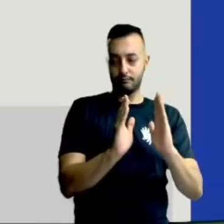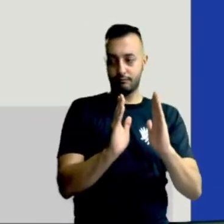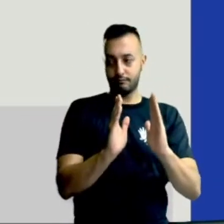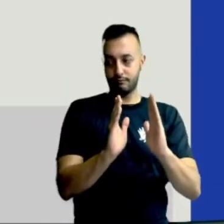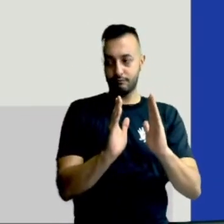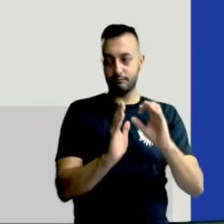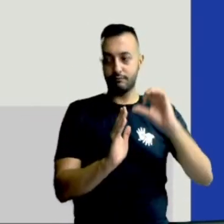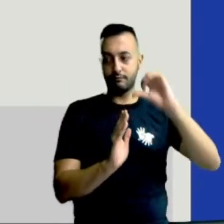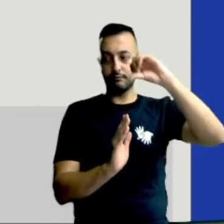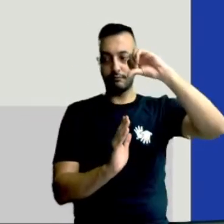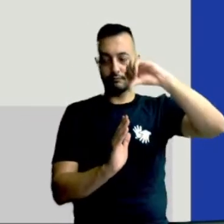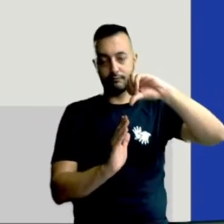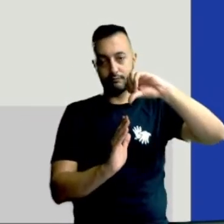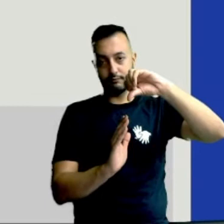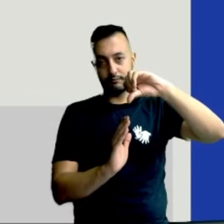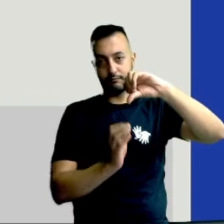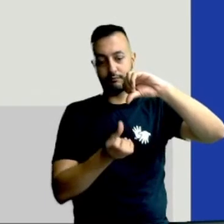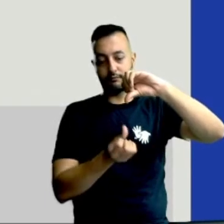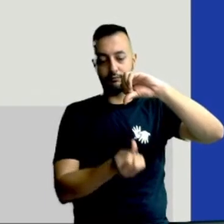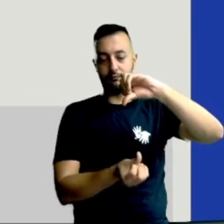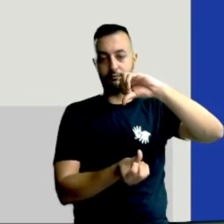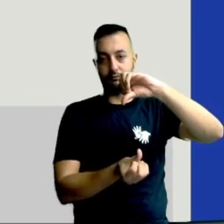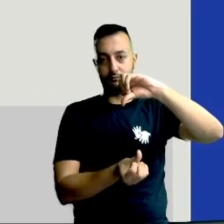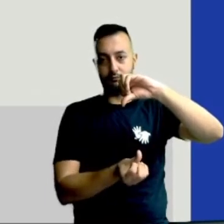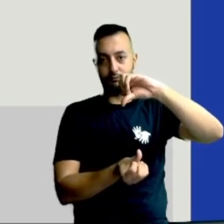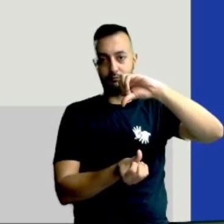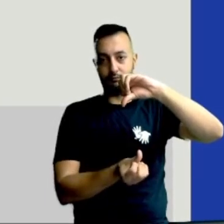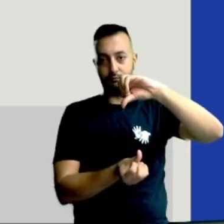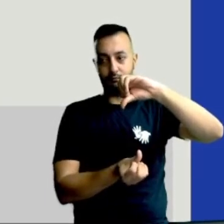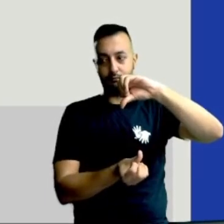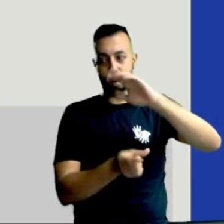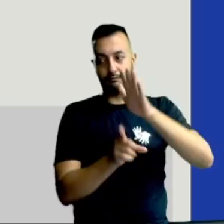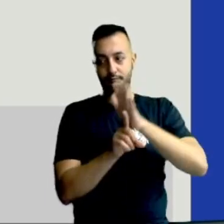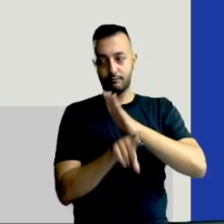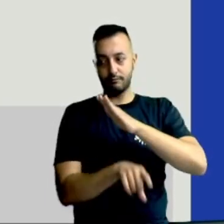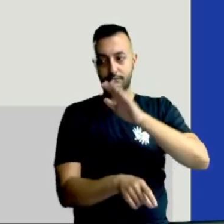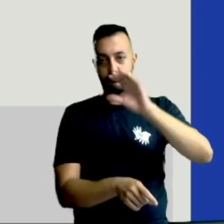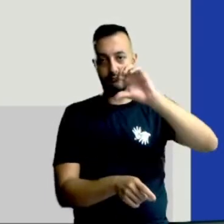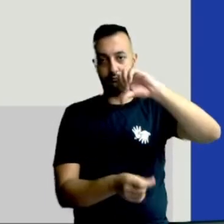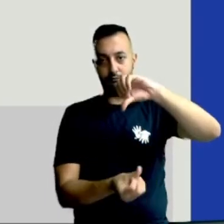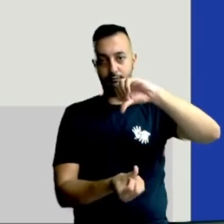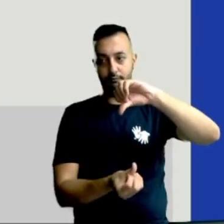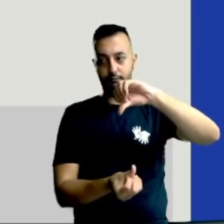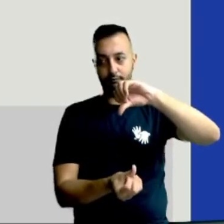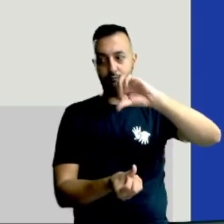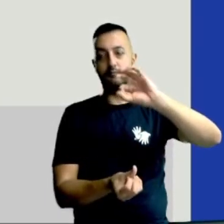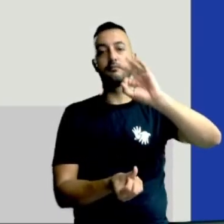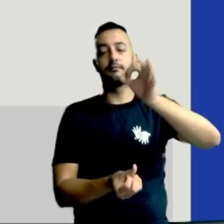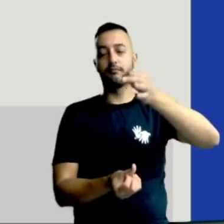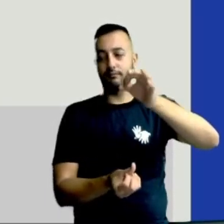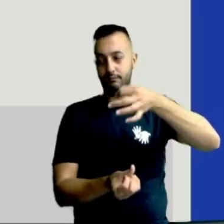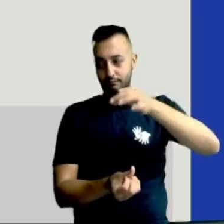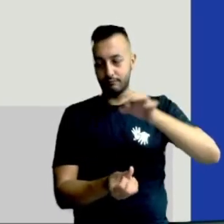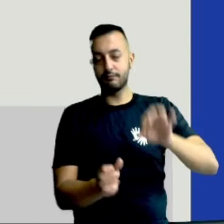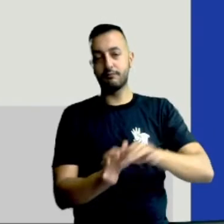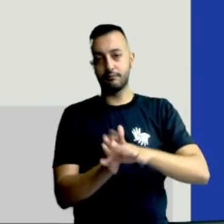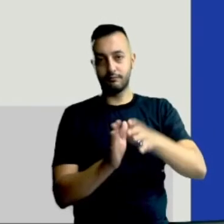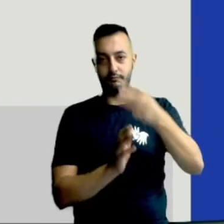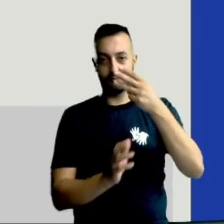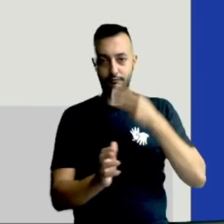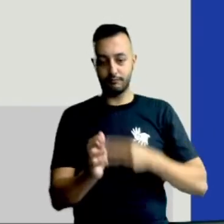centenas. 9 menos 6. Quanto é 9 menos 6? Isso mesmo, vocês já estão craques,